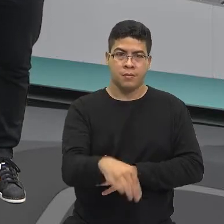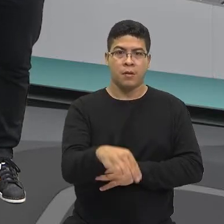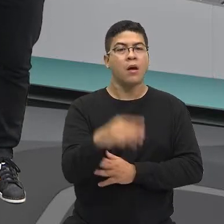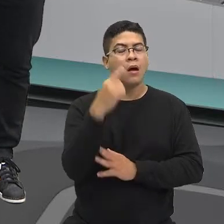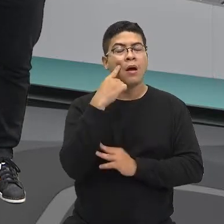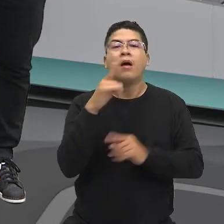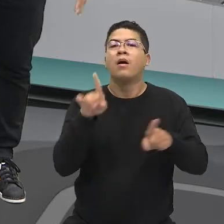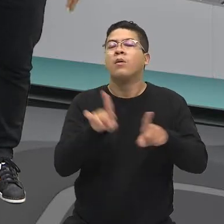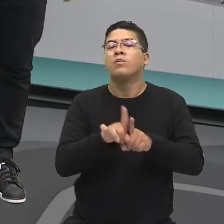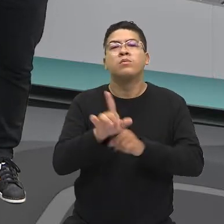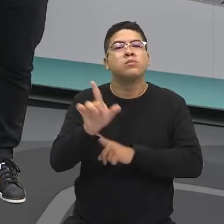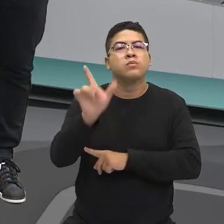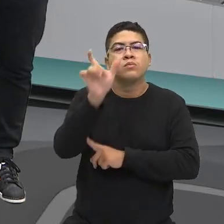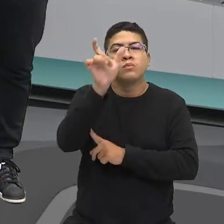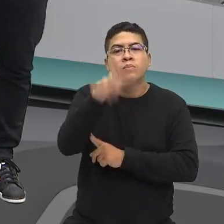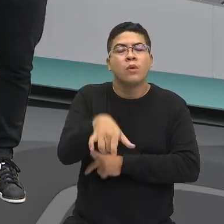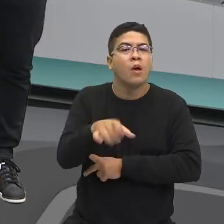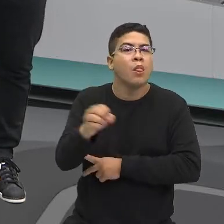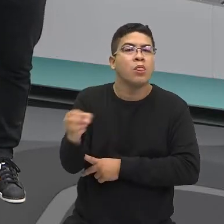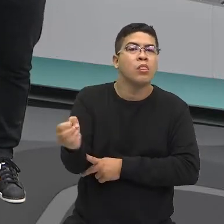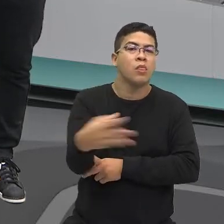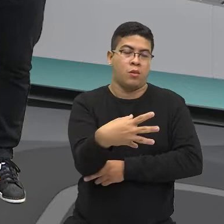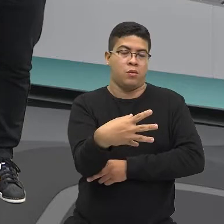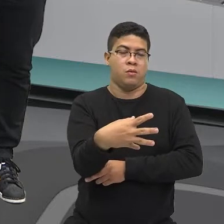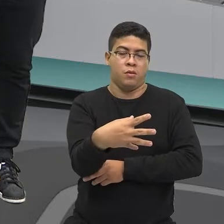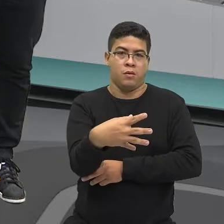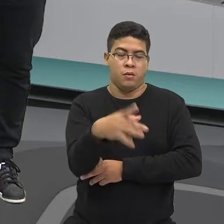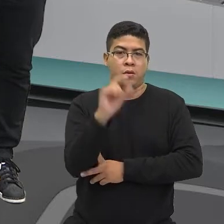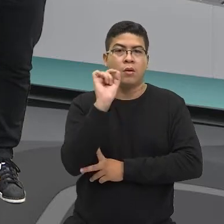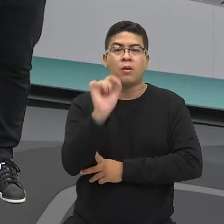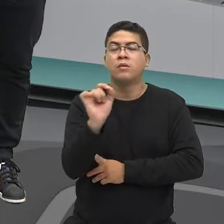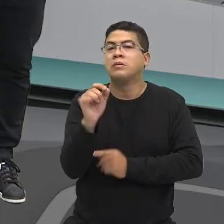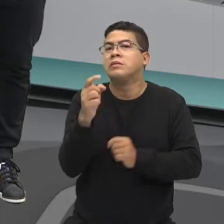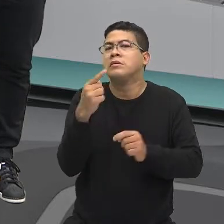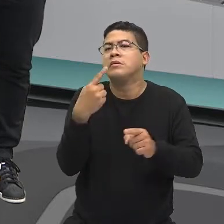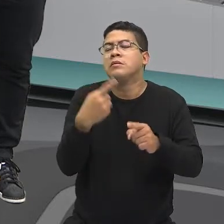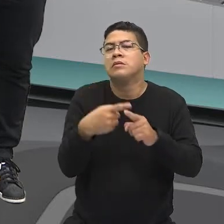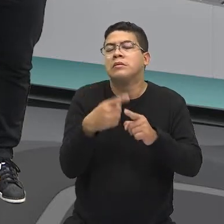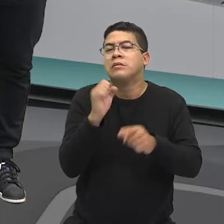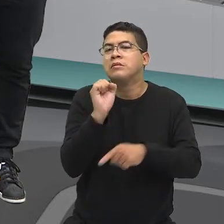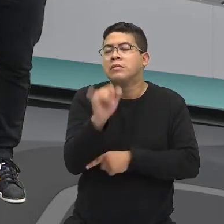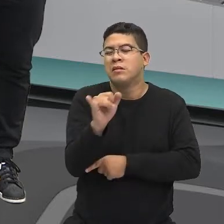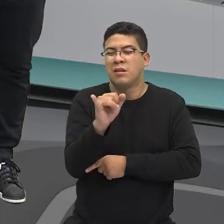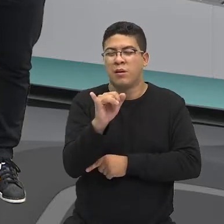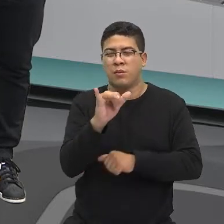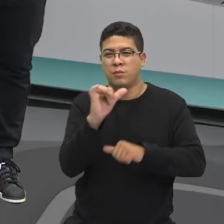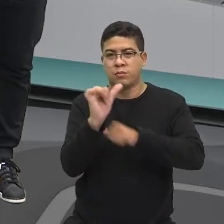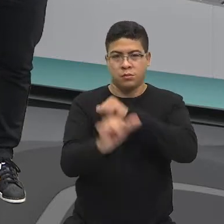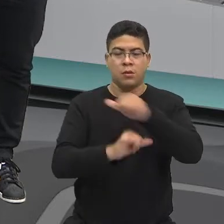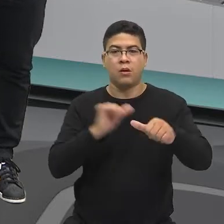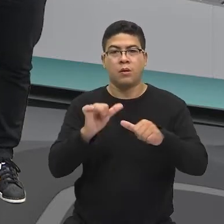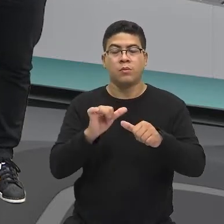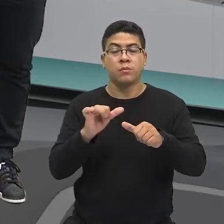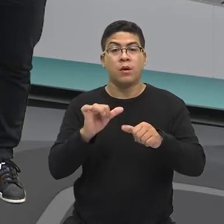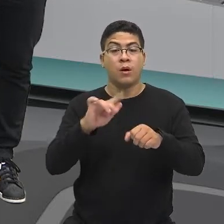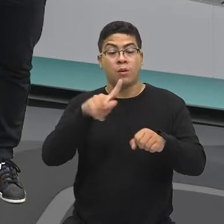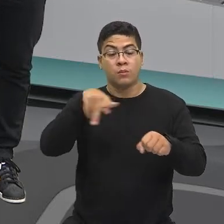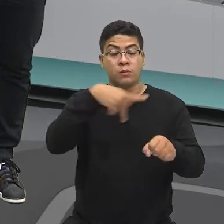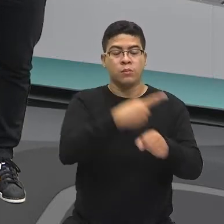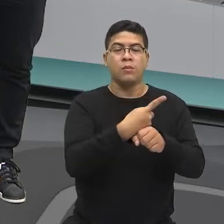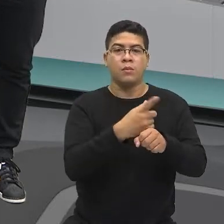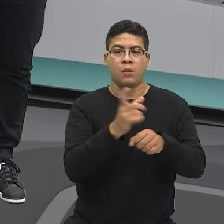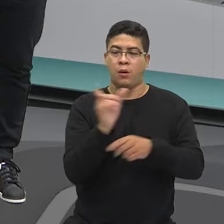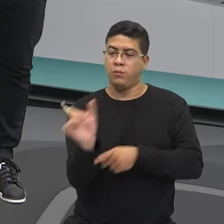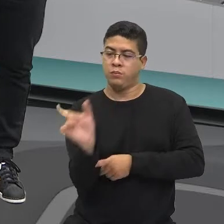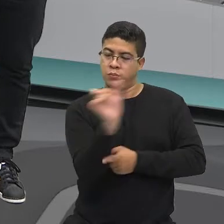ressurgimento do homem, né? Um novo homem. Se eu modificasse essa palavra novo após o homem, daria